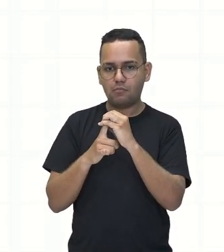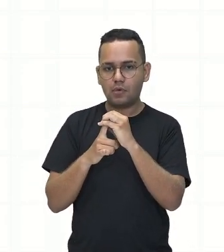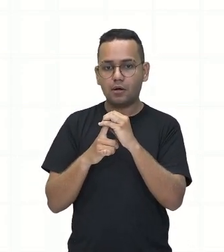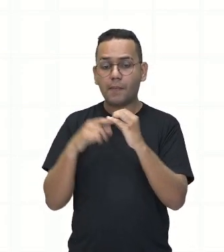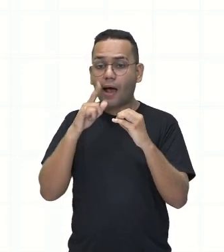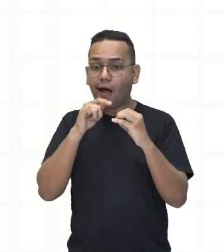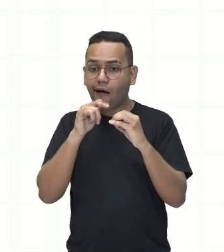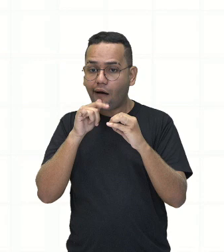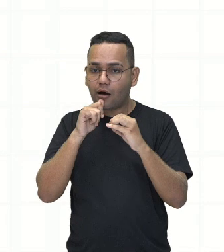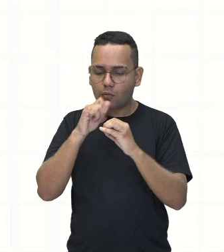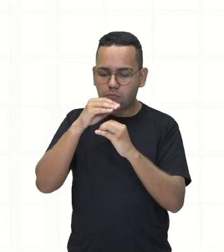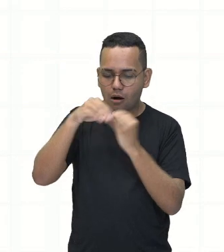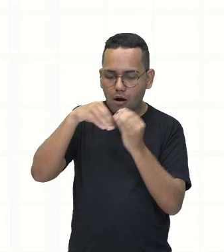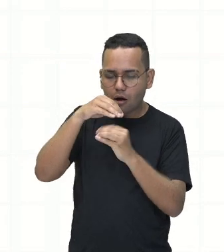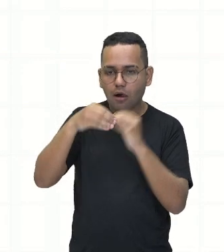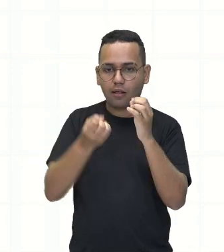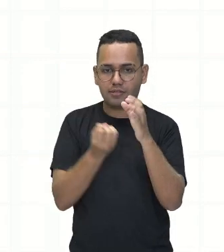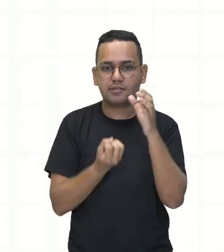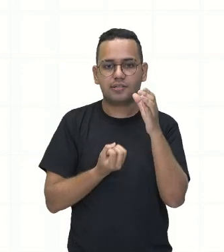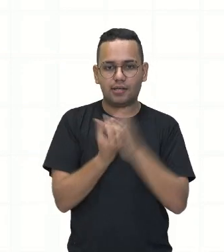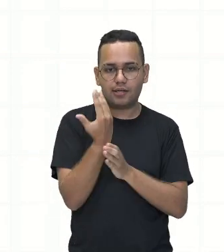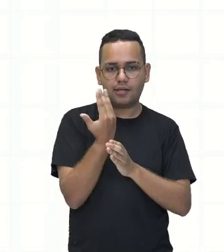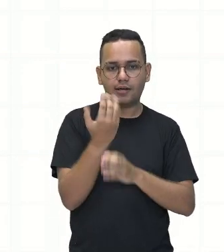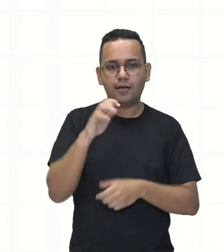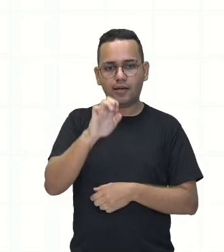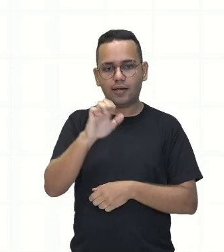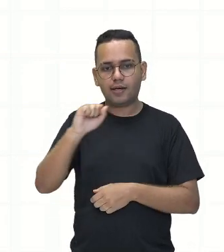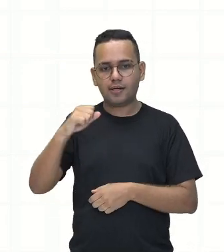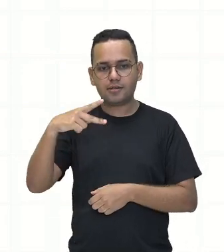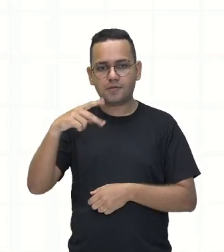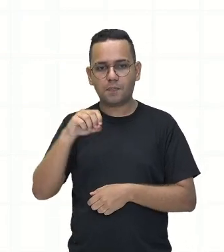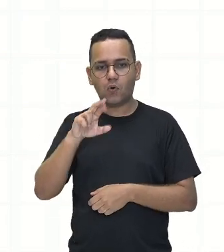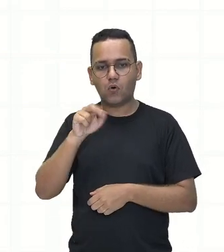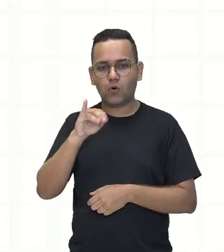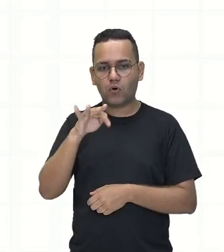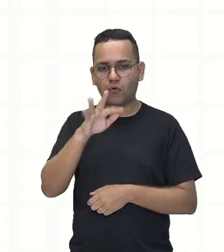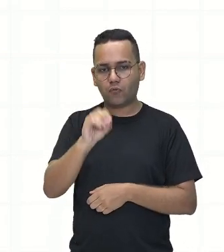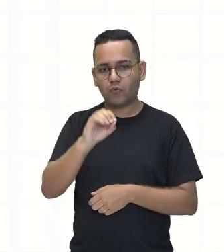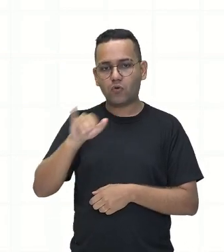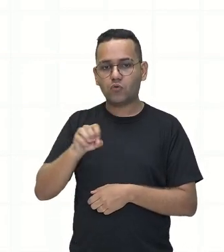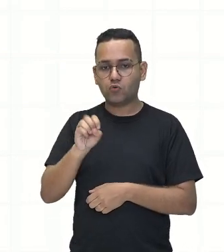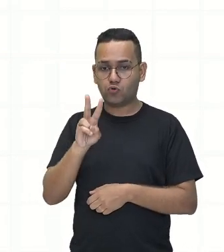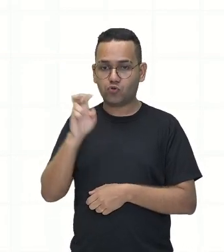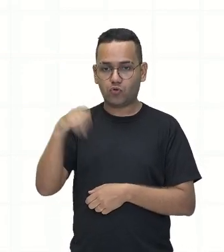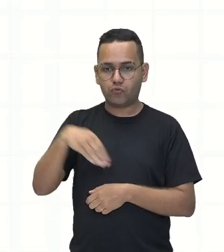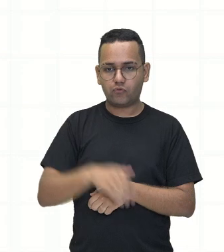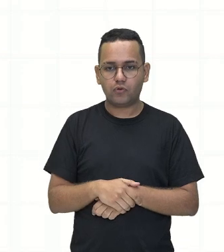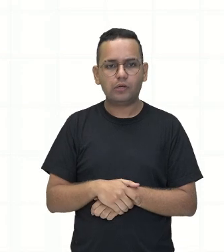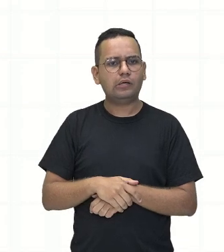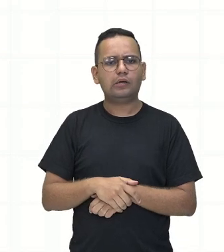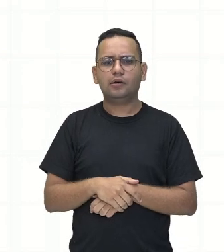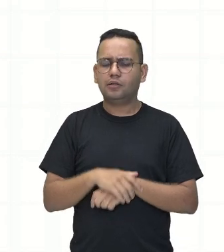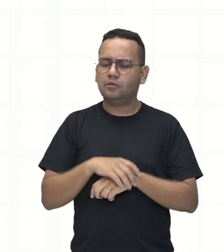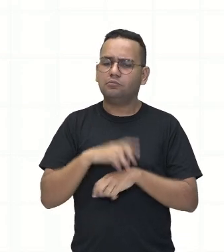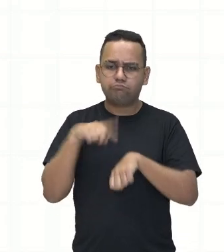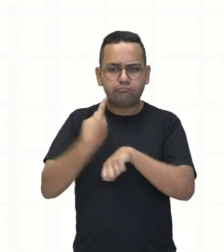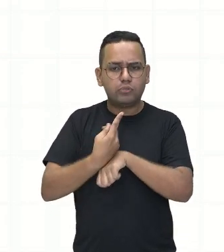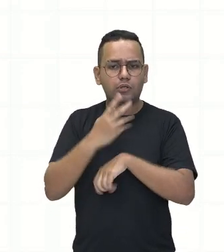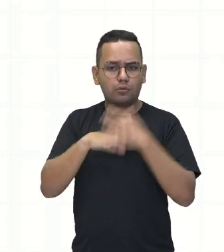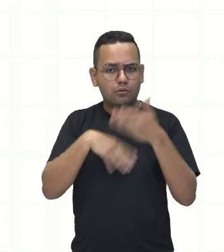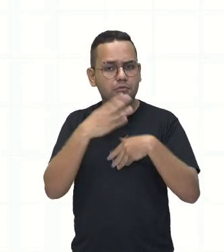a fecundação e vai formar o esporófito jovem para dar continuidade ao ciclo de vida